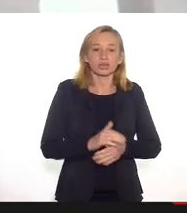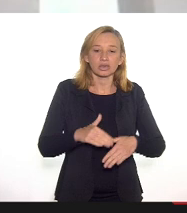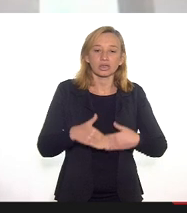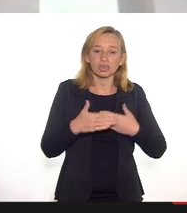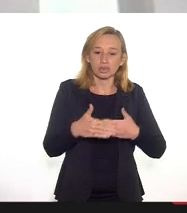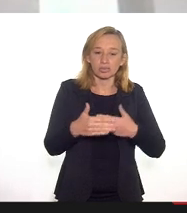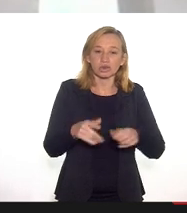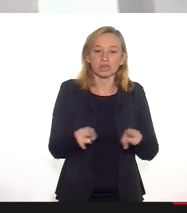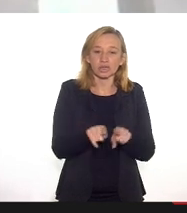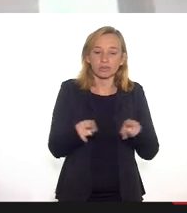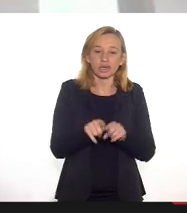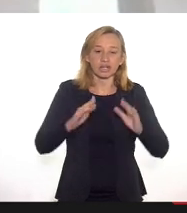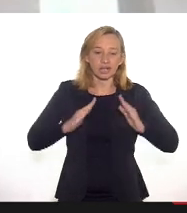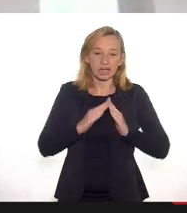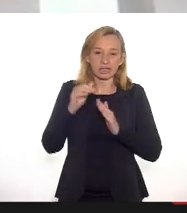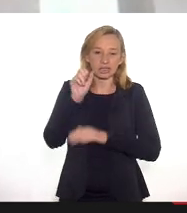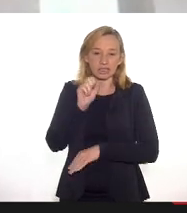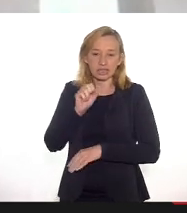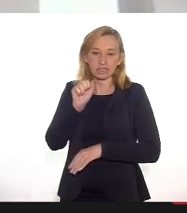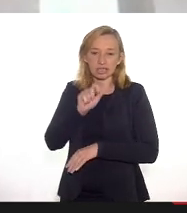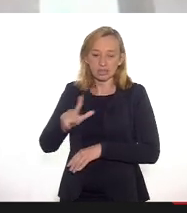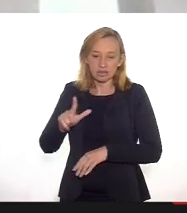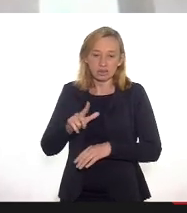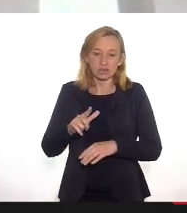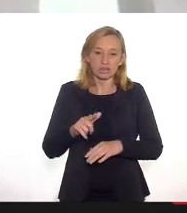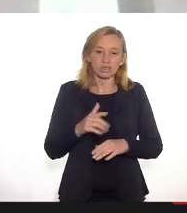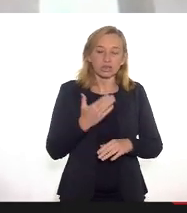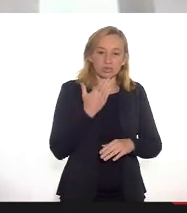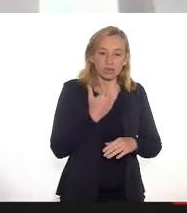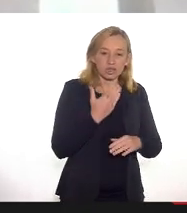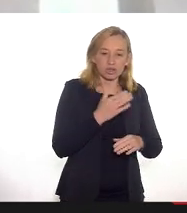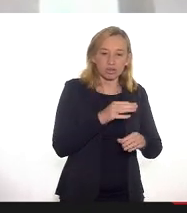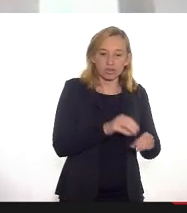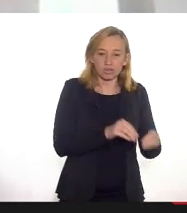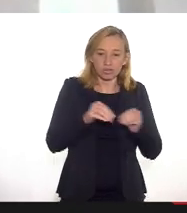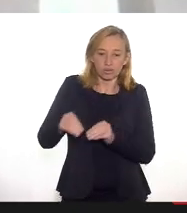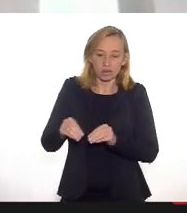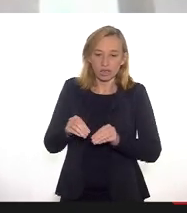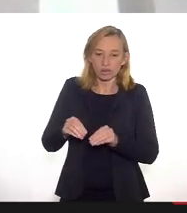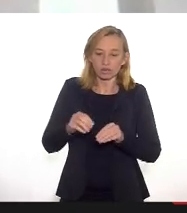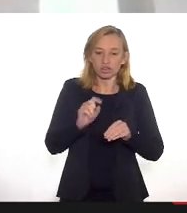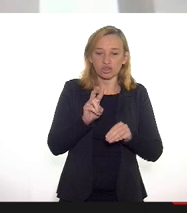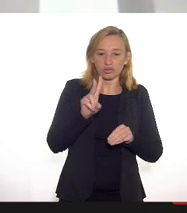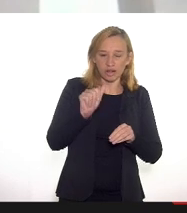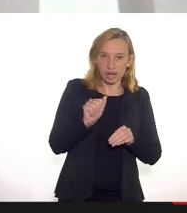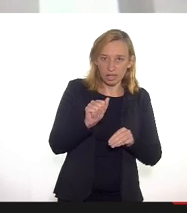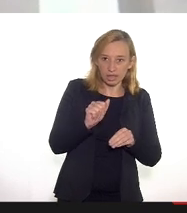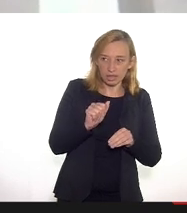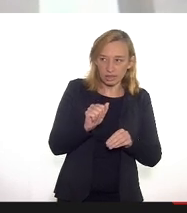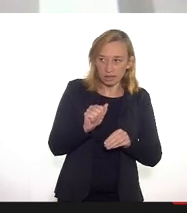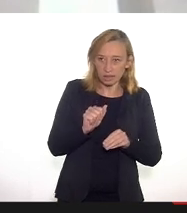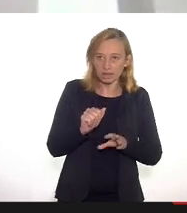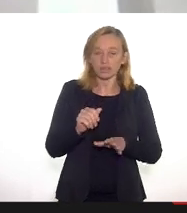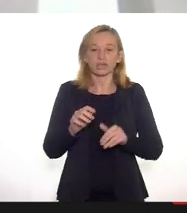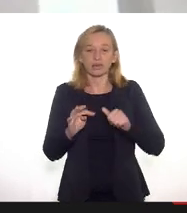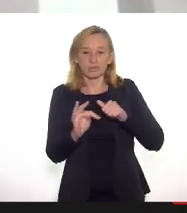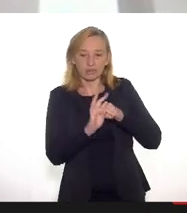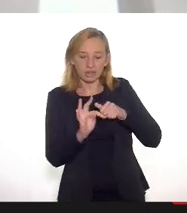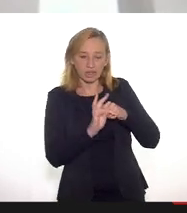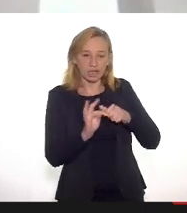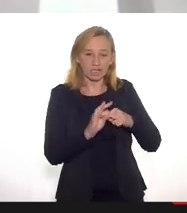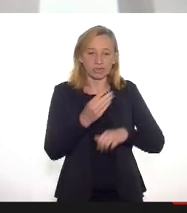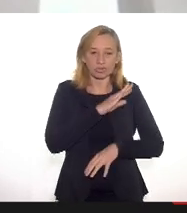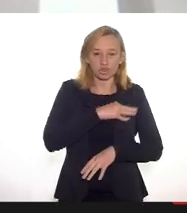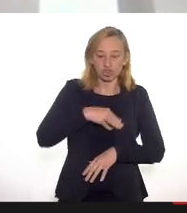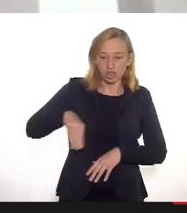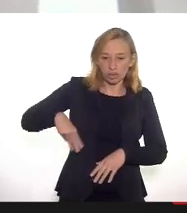andamento também na Casa Civil a solicitação de desbloqueio das vagas em virtude do TAC firmado entre o FAETEC, Ministério Público e